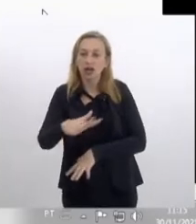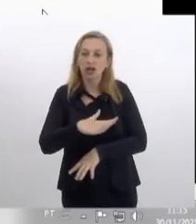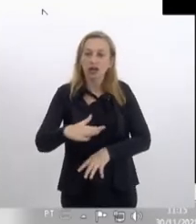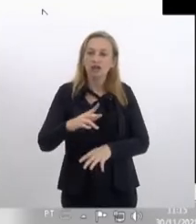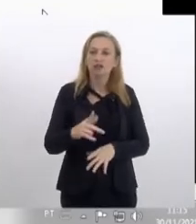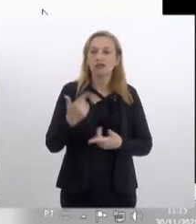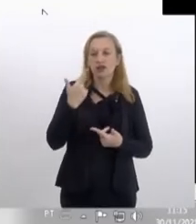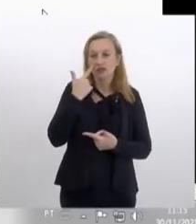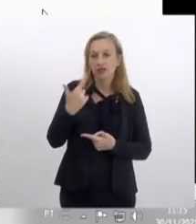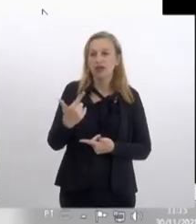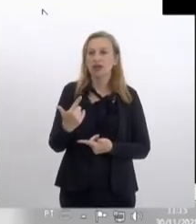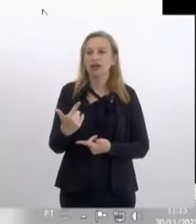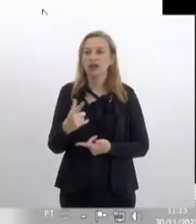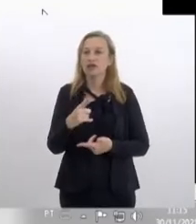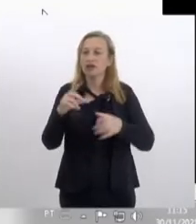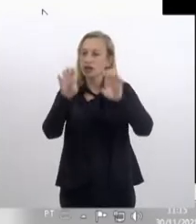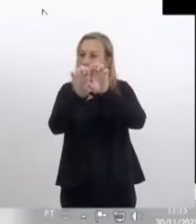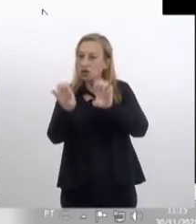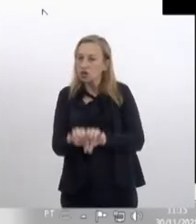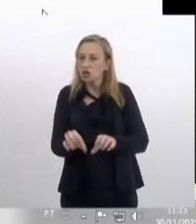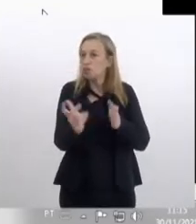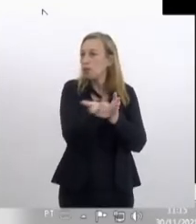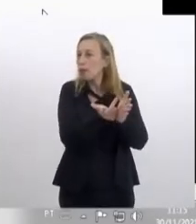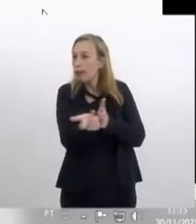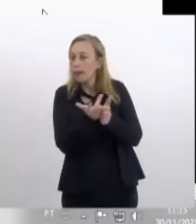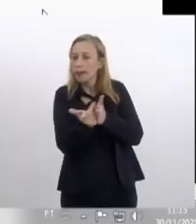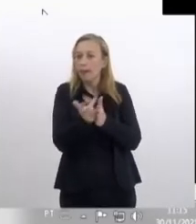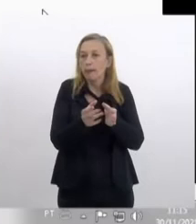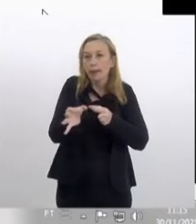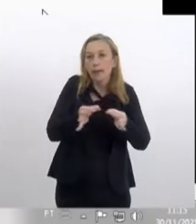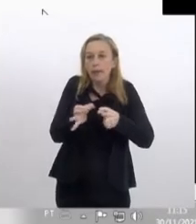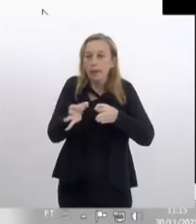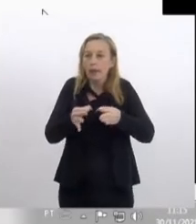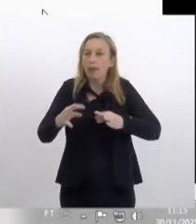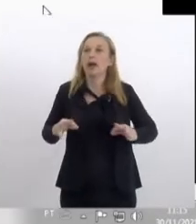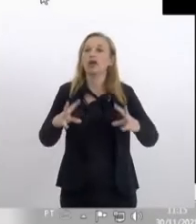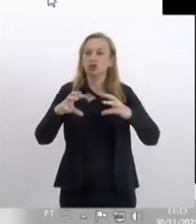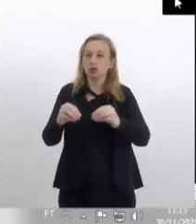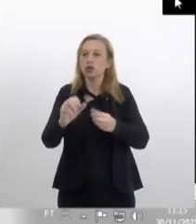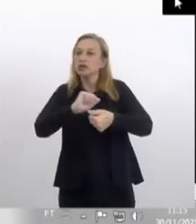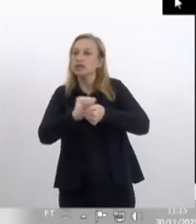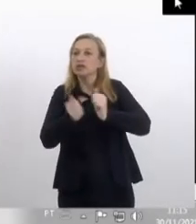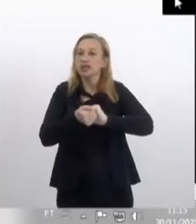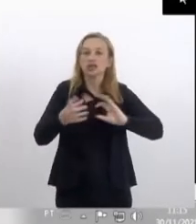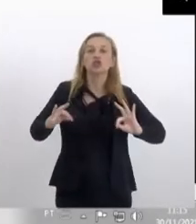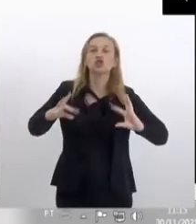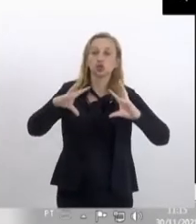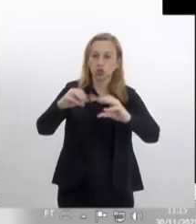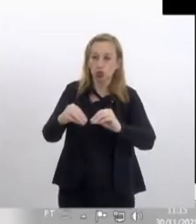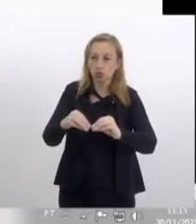ter vários eixos, né, mapeamento dos programas de prevenção, adaptação dos programas